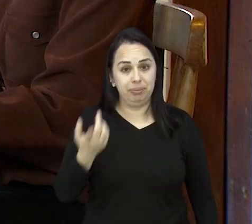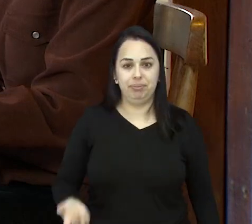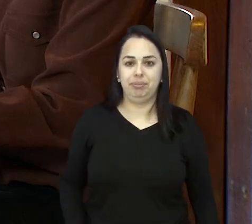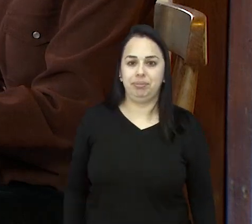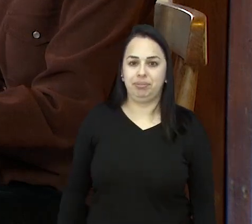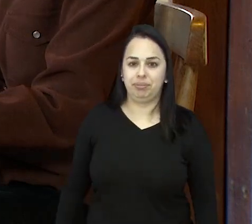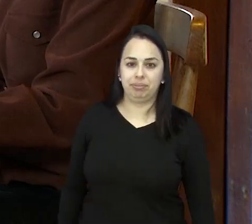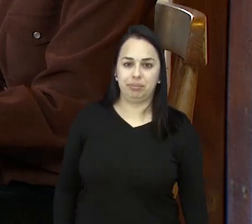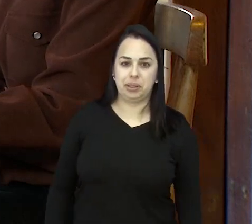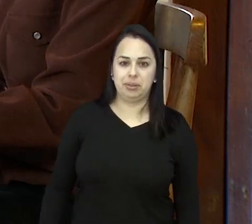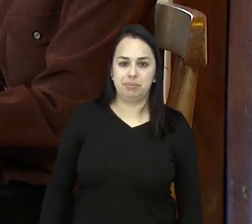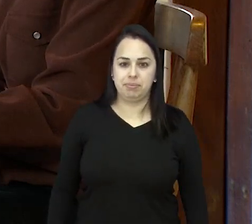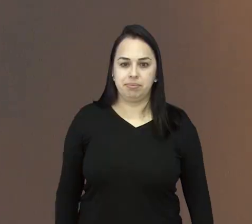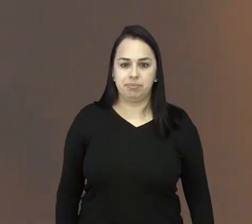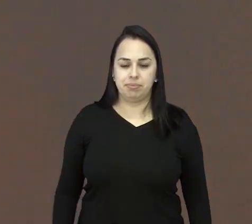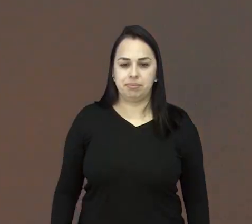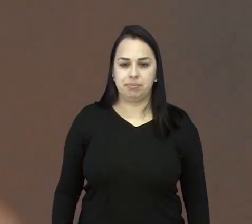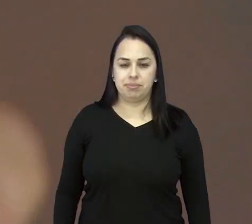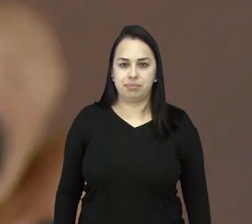então.